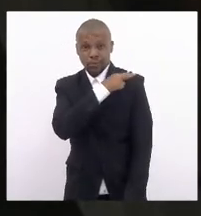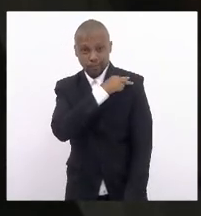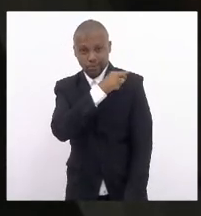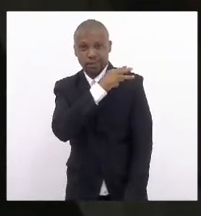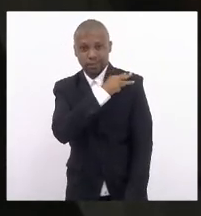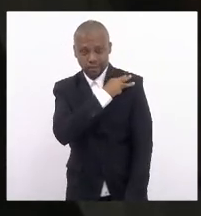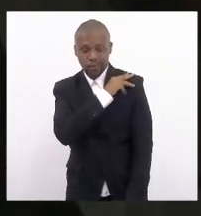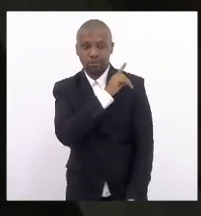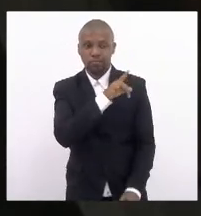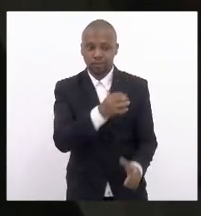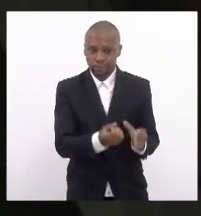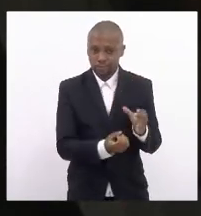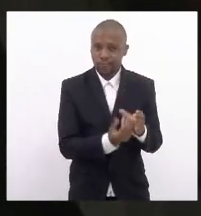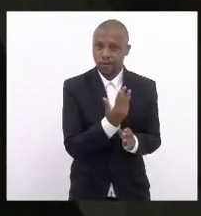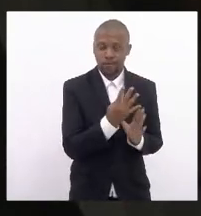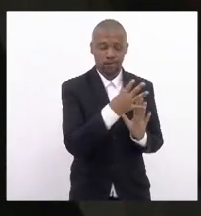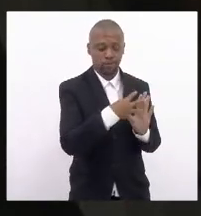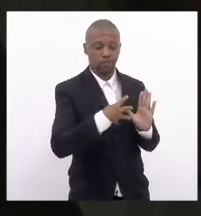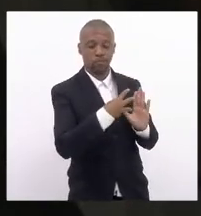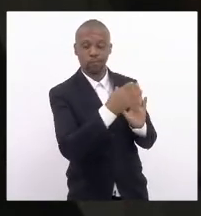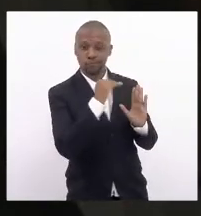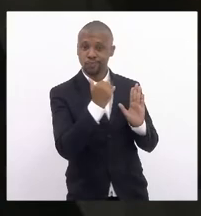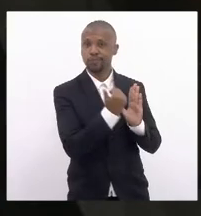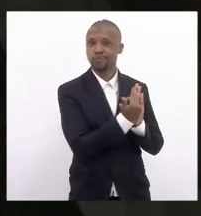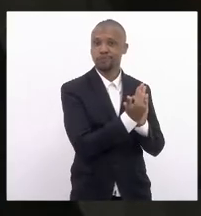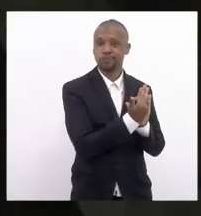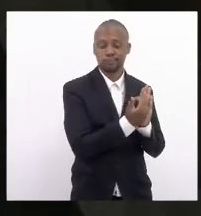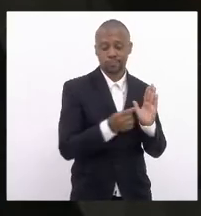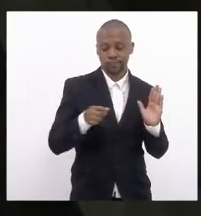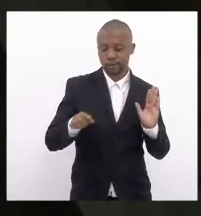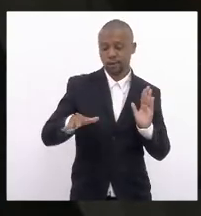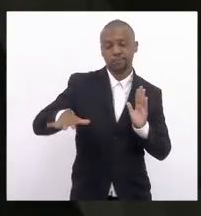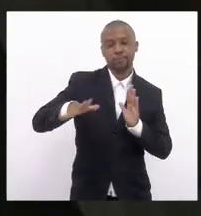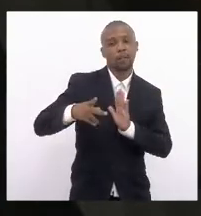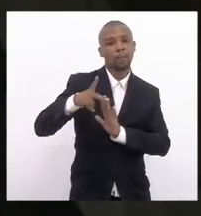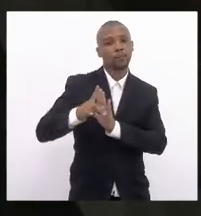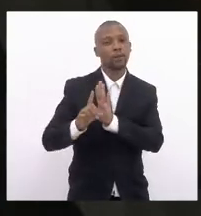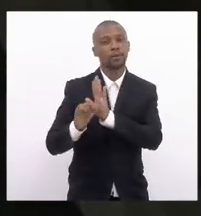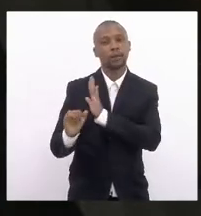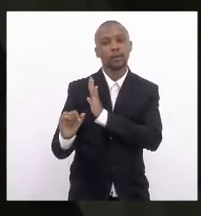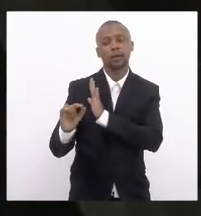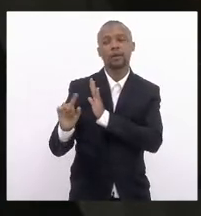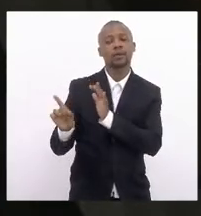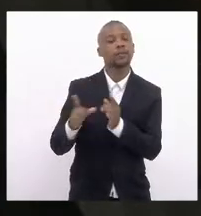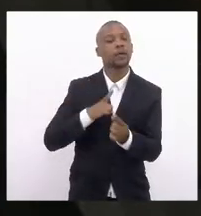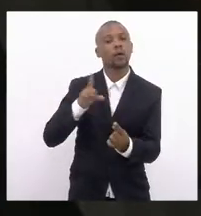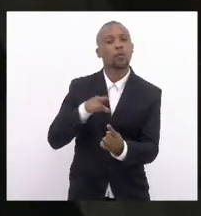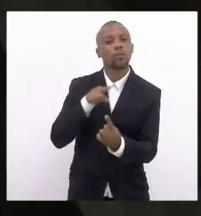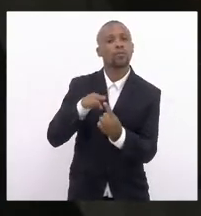implementação, e por outro lado, o projeto de lei que garante